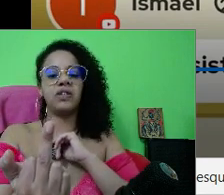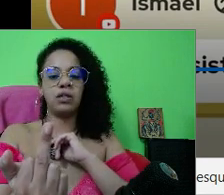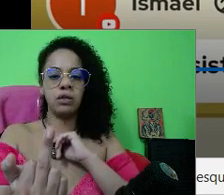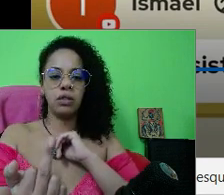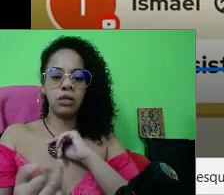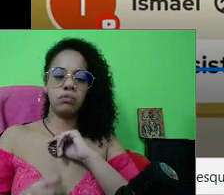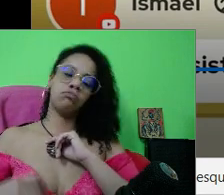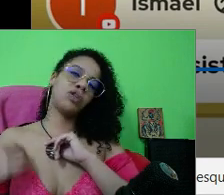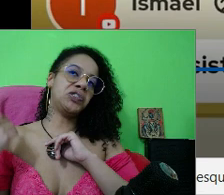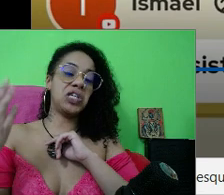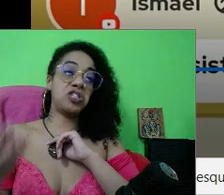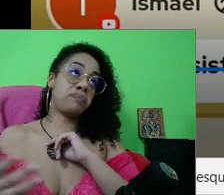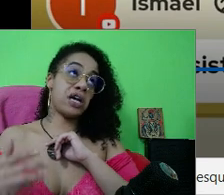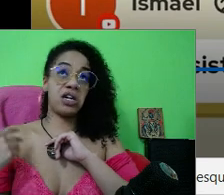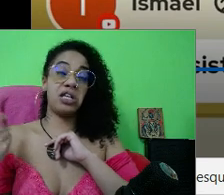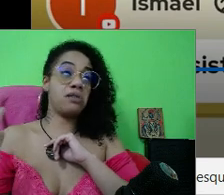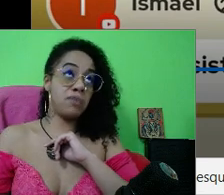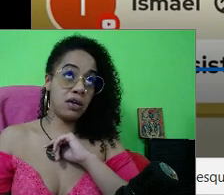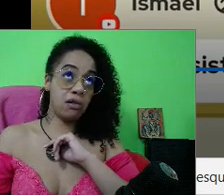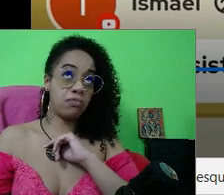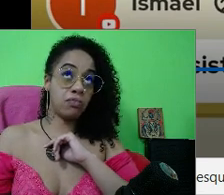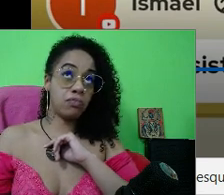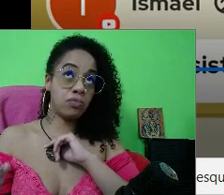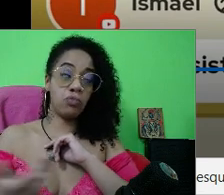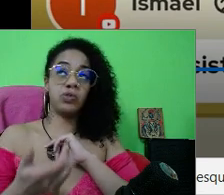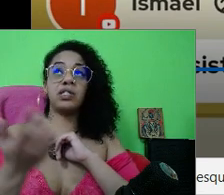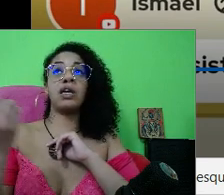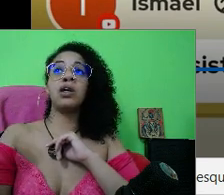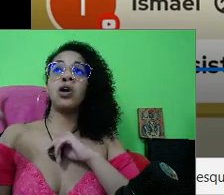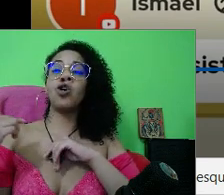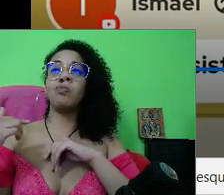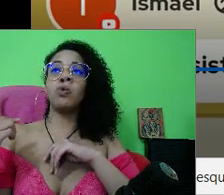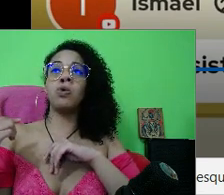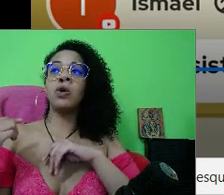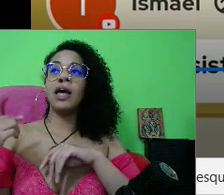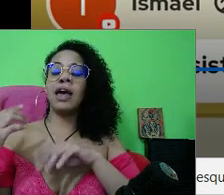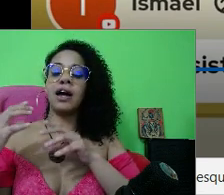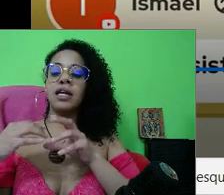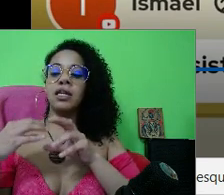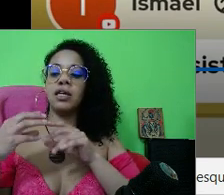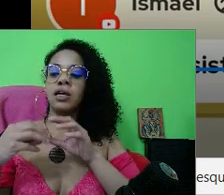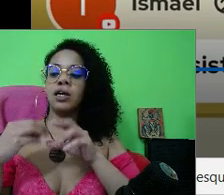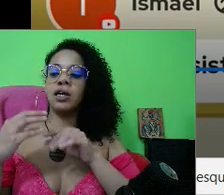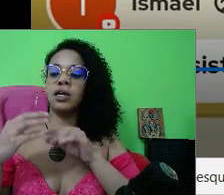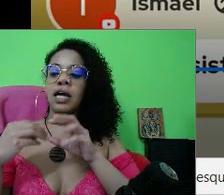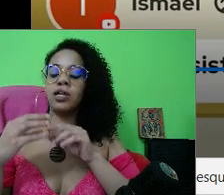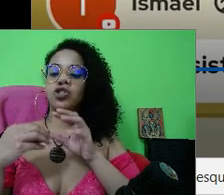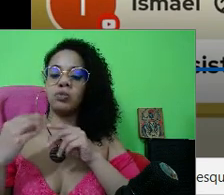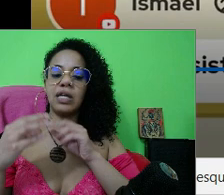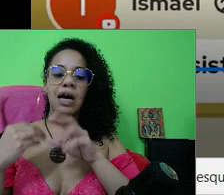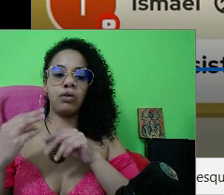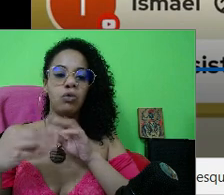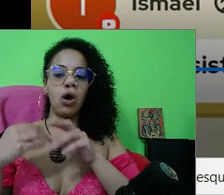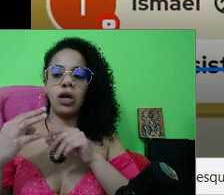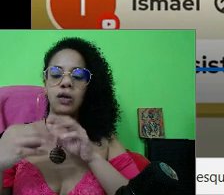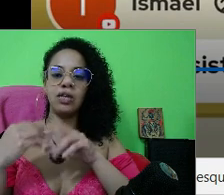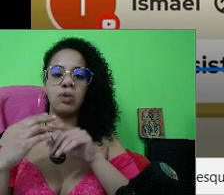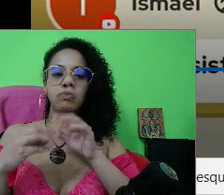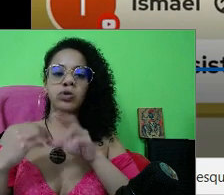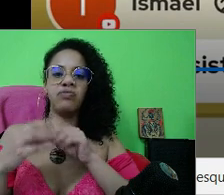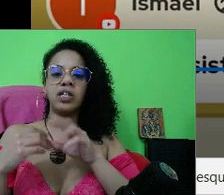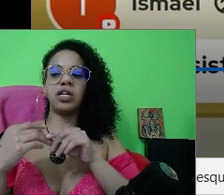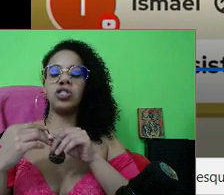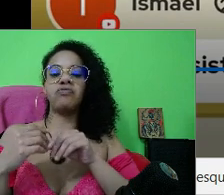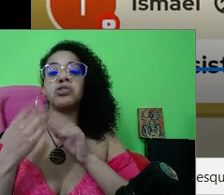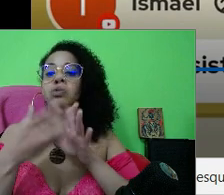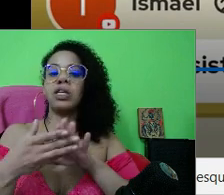aqui sua referência que seja para academia que eu usei como é aquele que juntado e o óleo